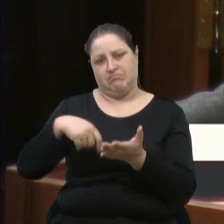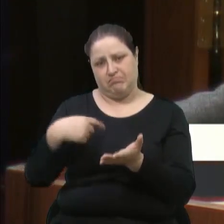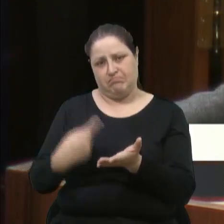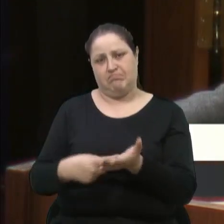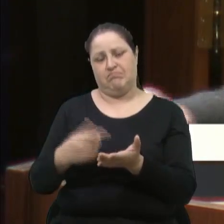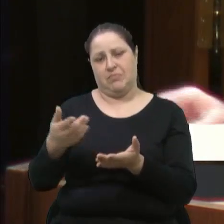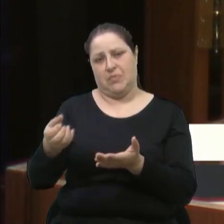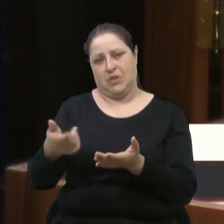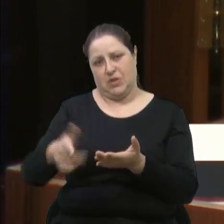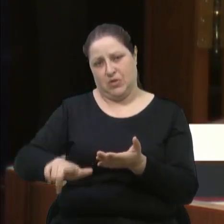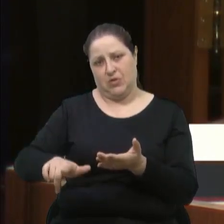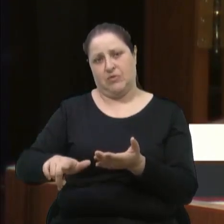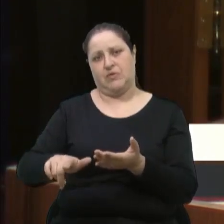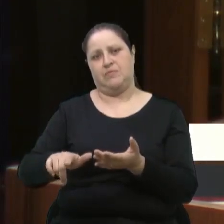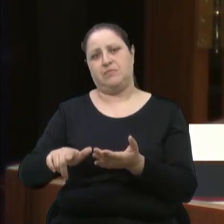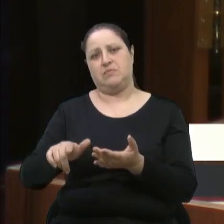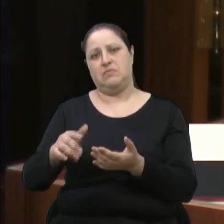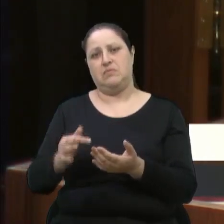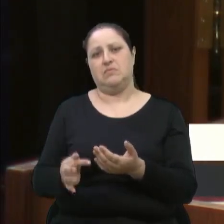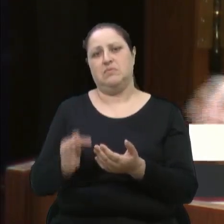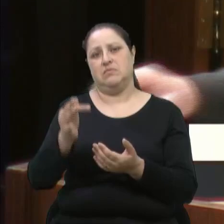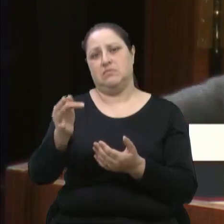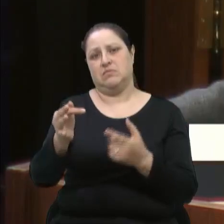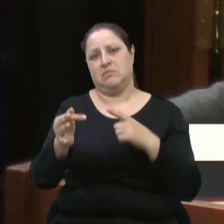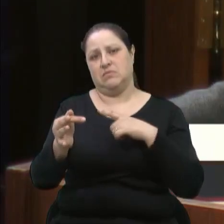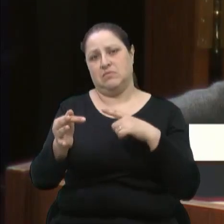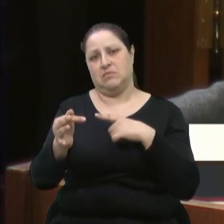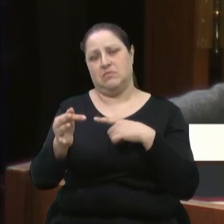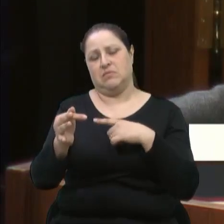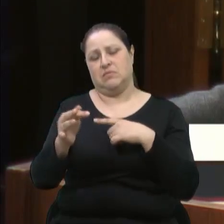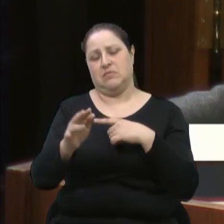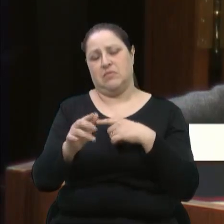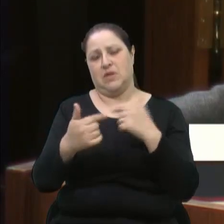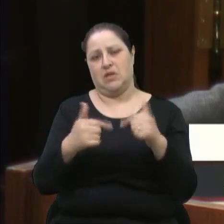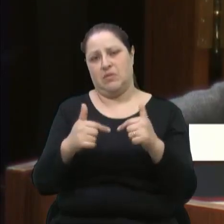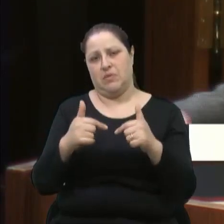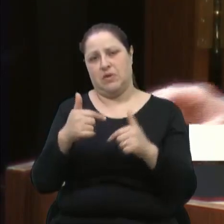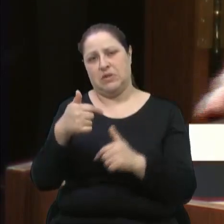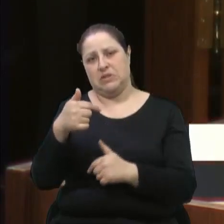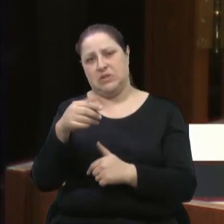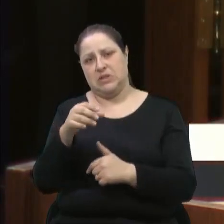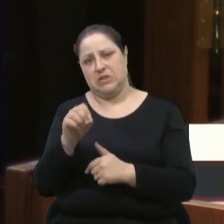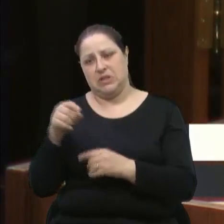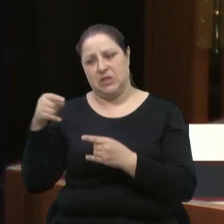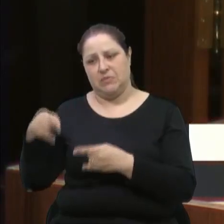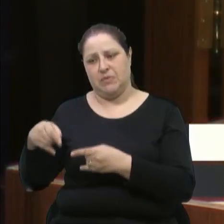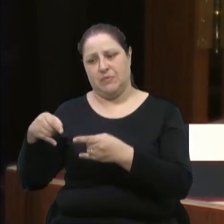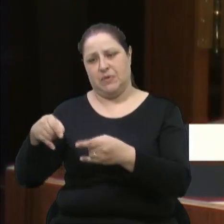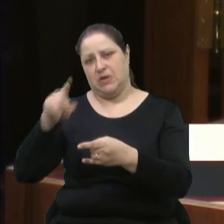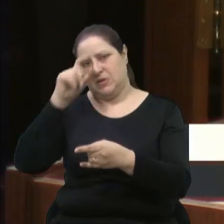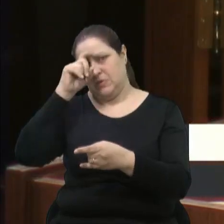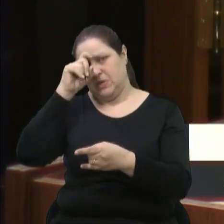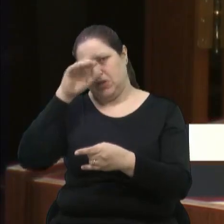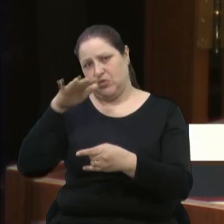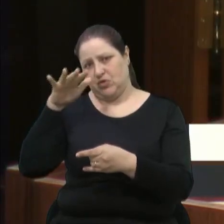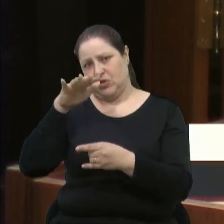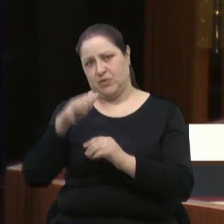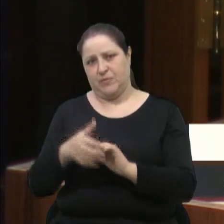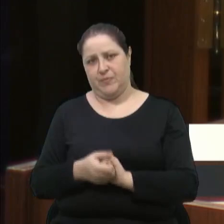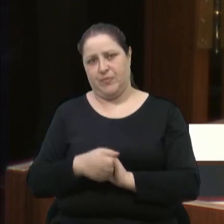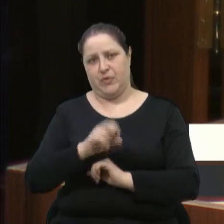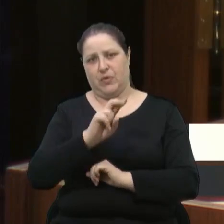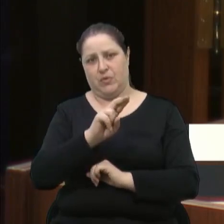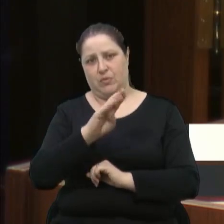dias, teremos a operação de 70 leitos do Hospital Geral. UPAs, aliás, UBSs,